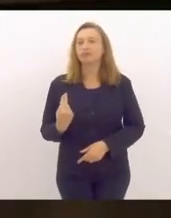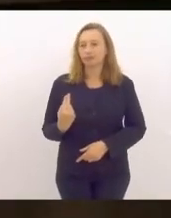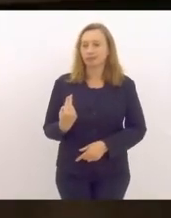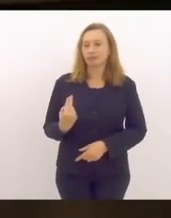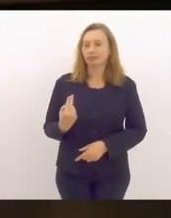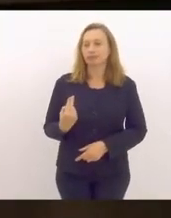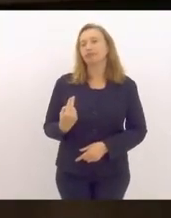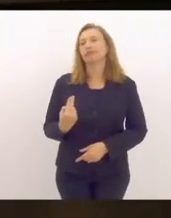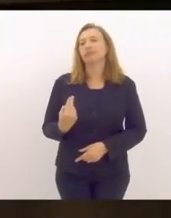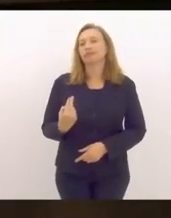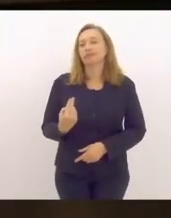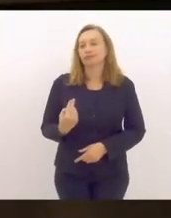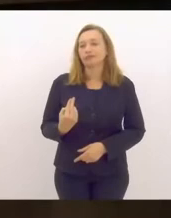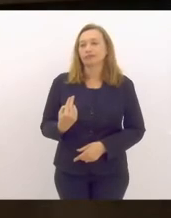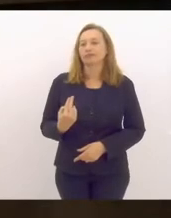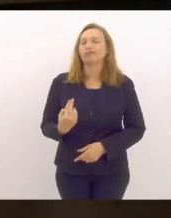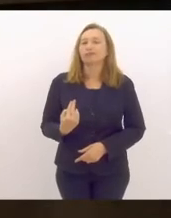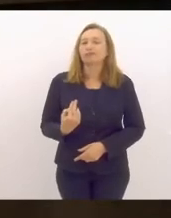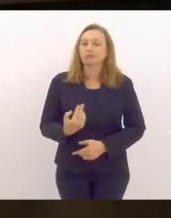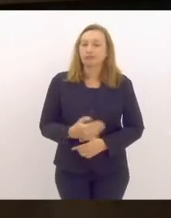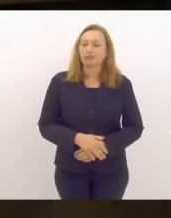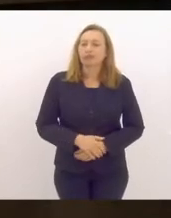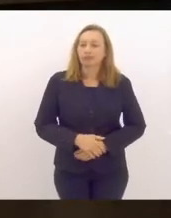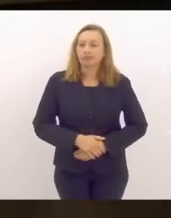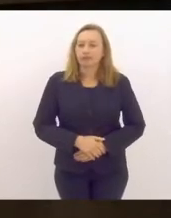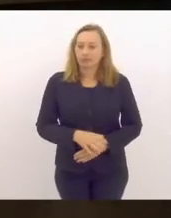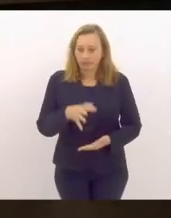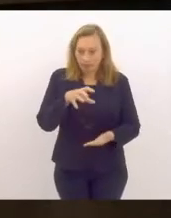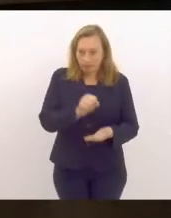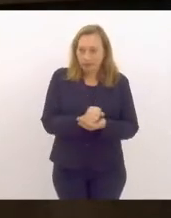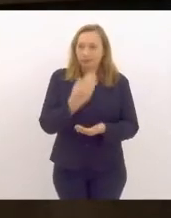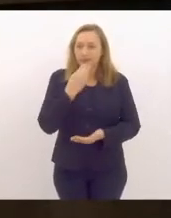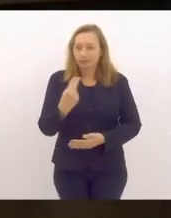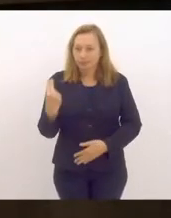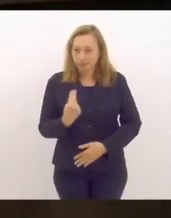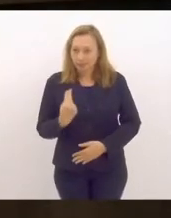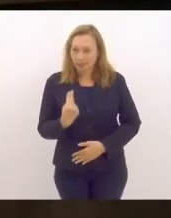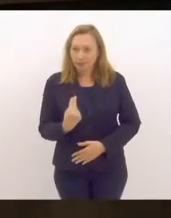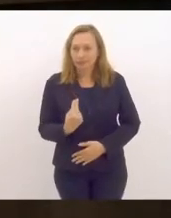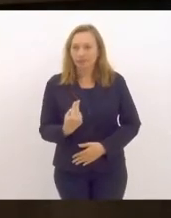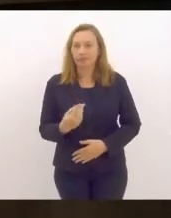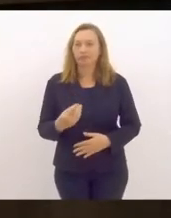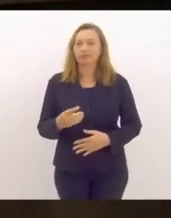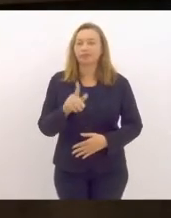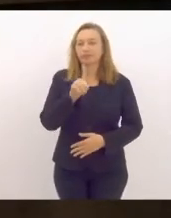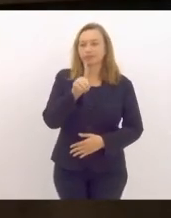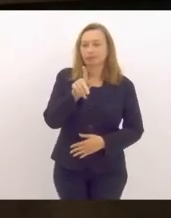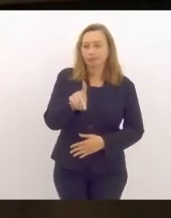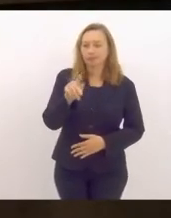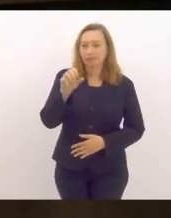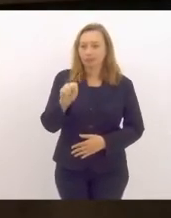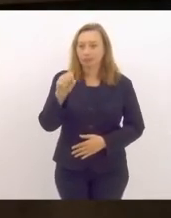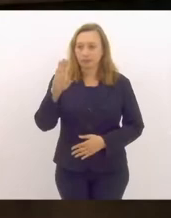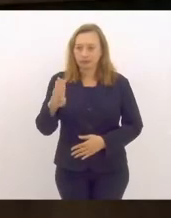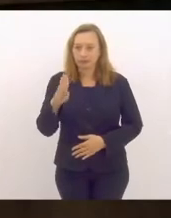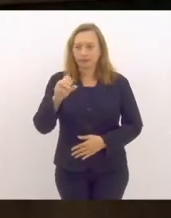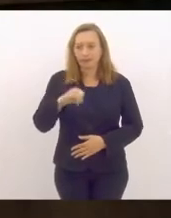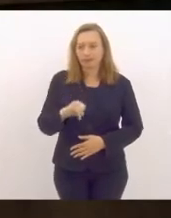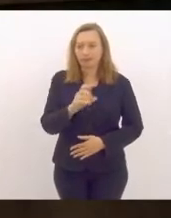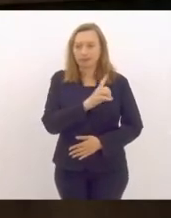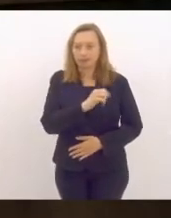nesse projeto, se abrir para a coautoria. Portanto, fica aqui registrado o pedido de coautoria da bancada do PSB, se André conceder a